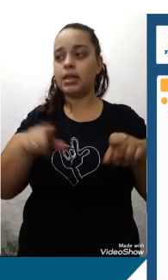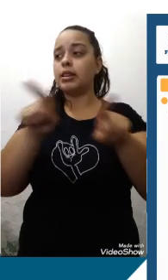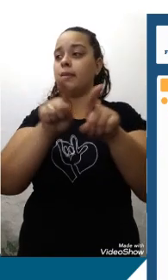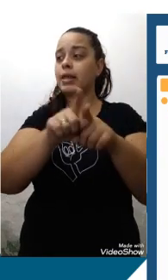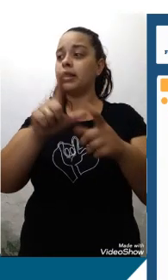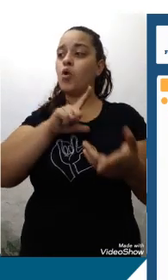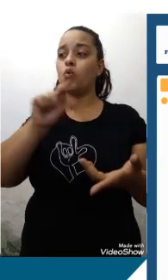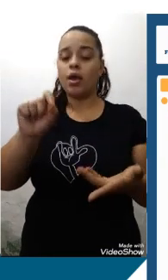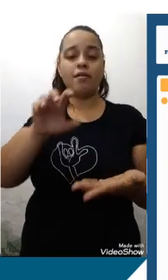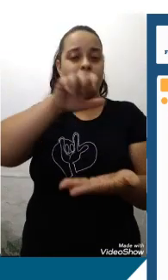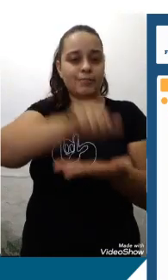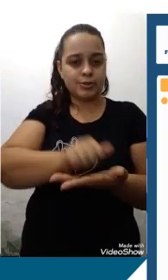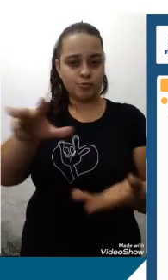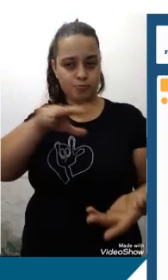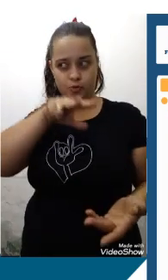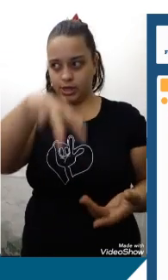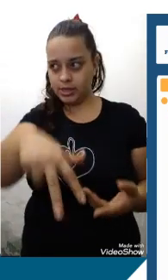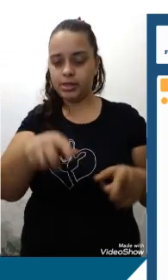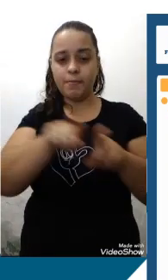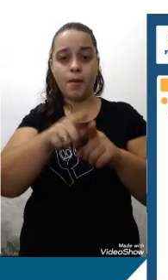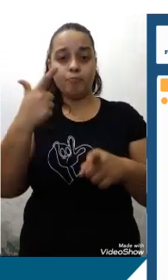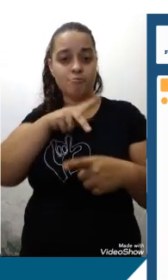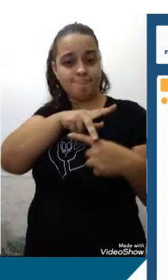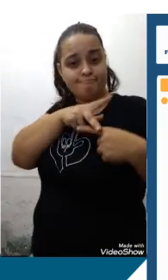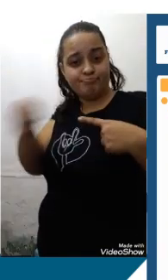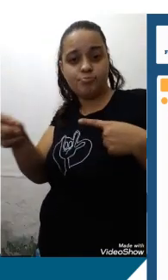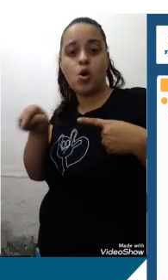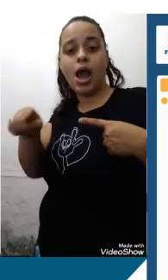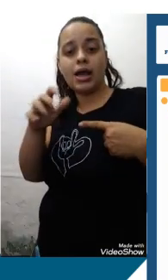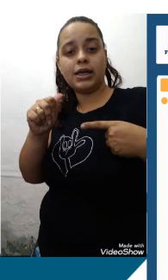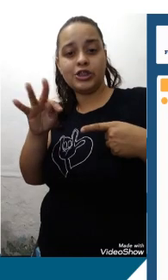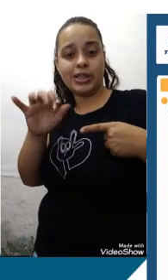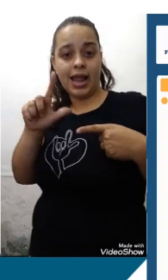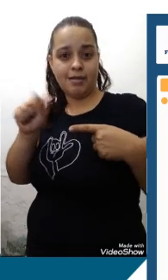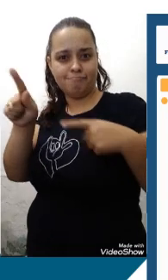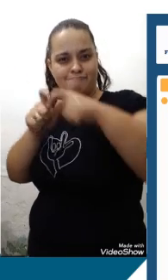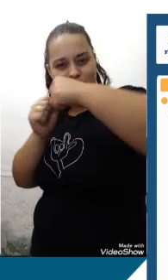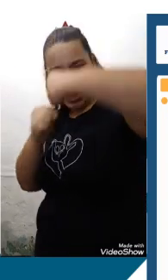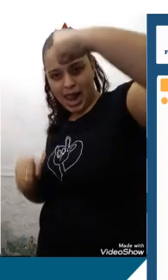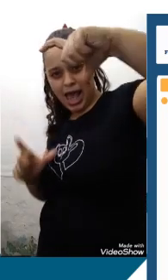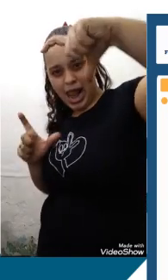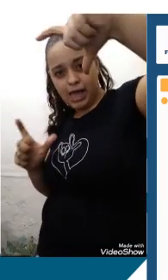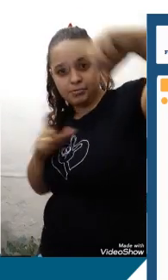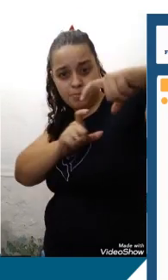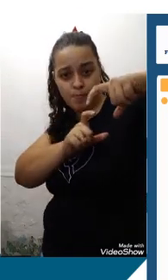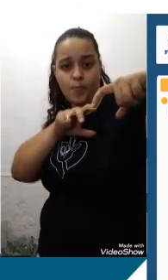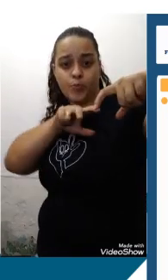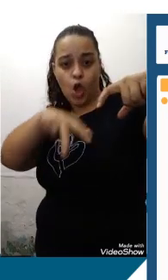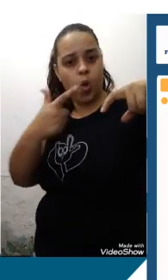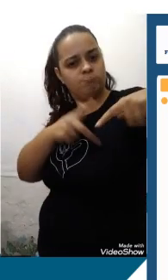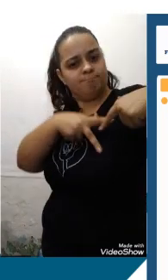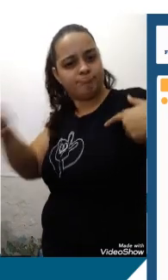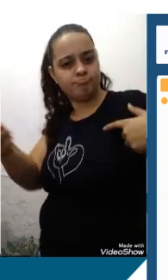coroa portuguesa, tanto externamente, com a vitória sobre um inimigo supostamente mais poderoso, quanto internamente, já que a guerra dá cabo de boa